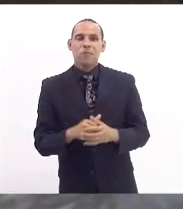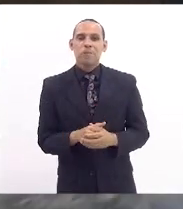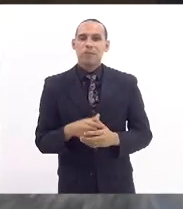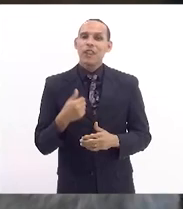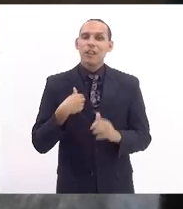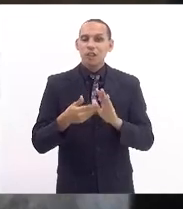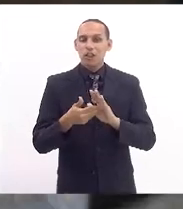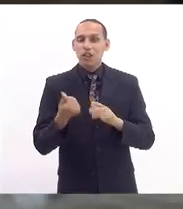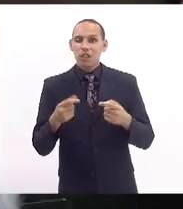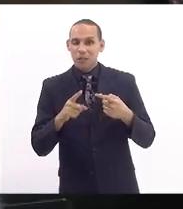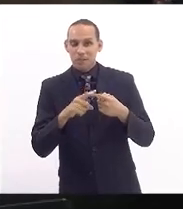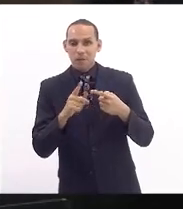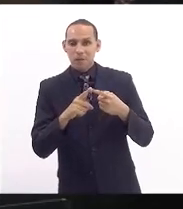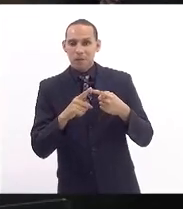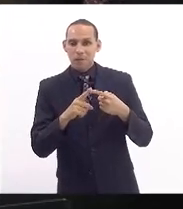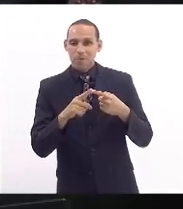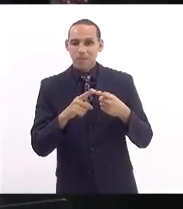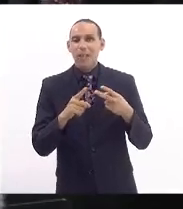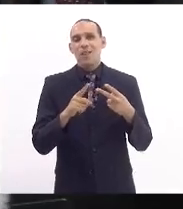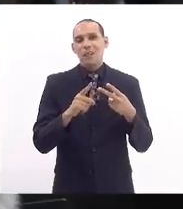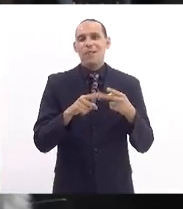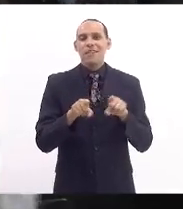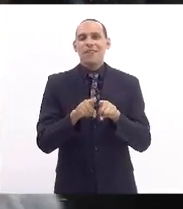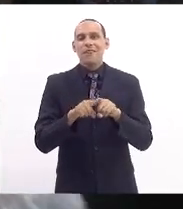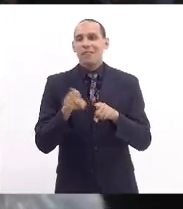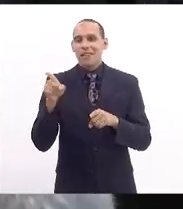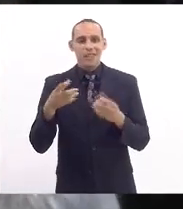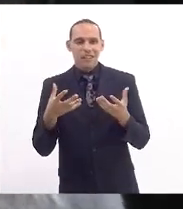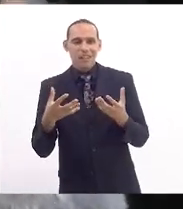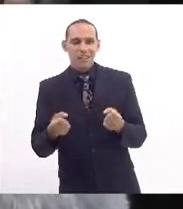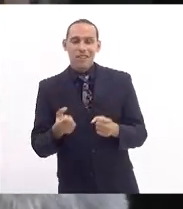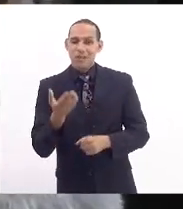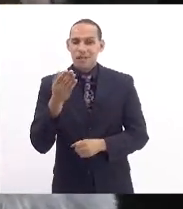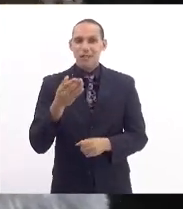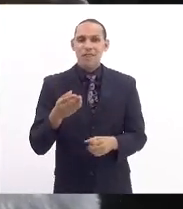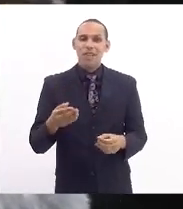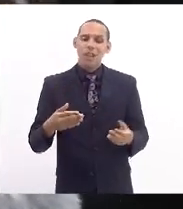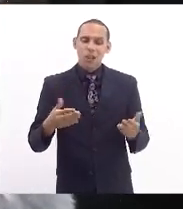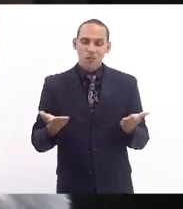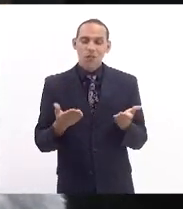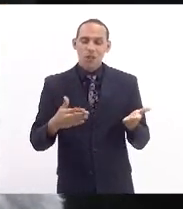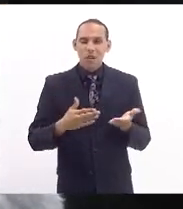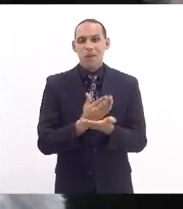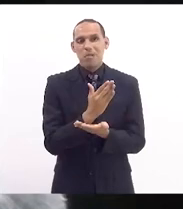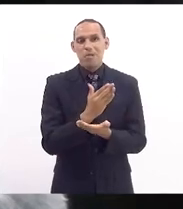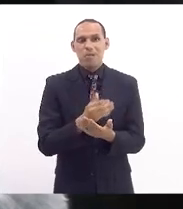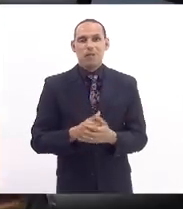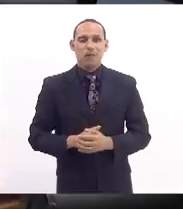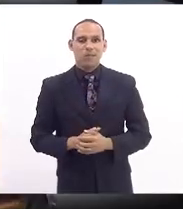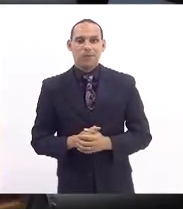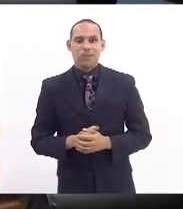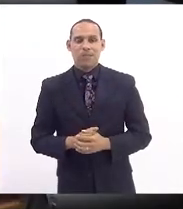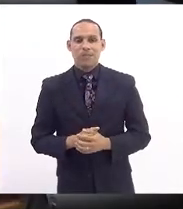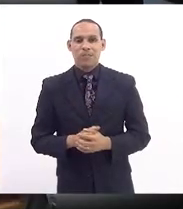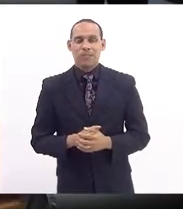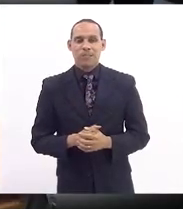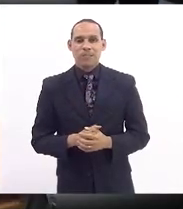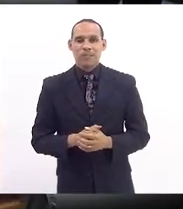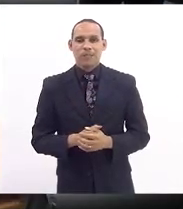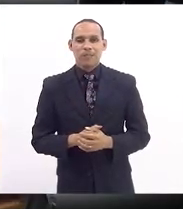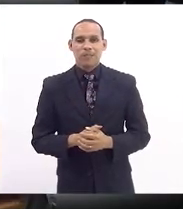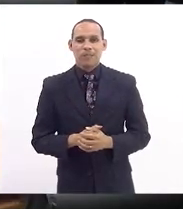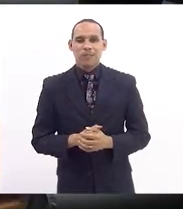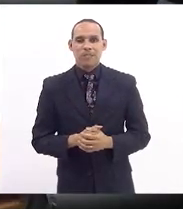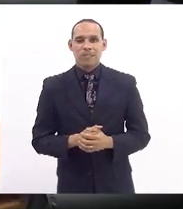eu retiro a 1 e a2 que ele absorveu e o seu a prova no dia de hoje o